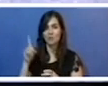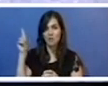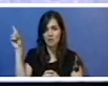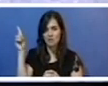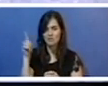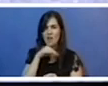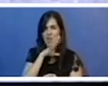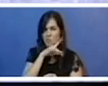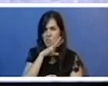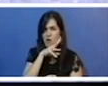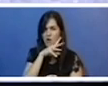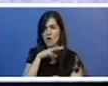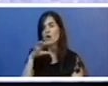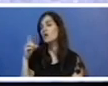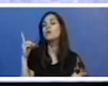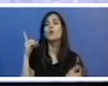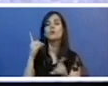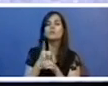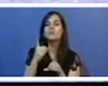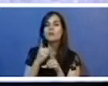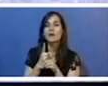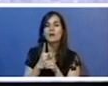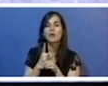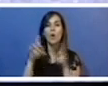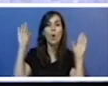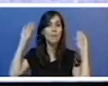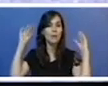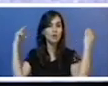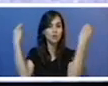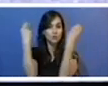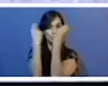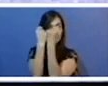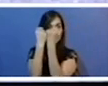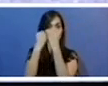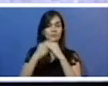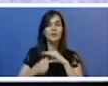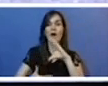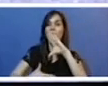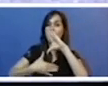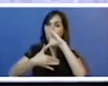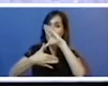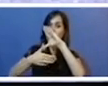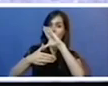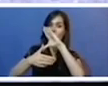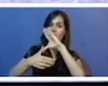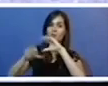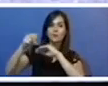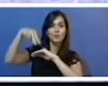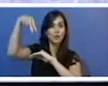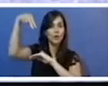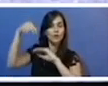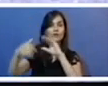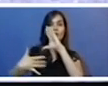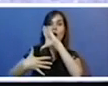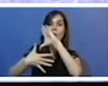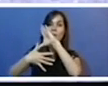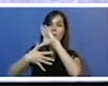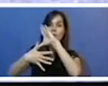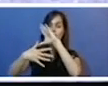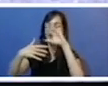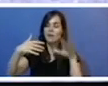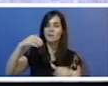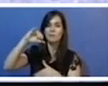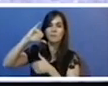é um animal que pode ser encontrado no México, na América do Norte, na América Central e na América do Sul, especialmente no